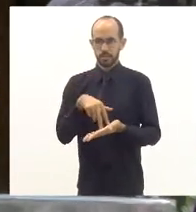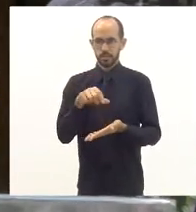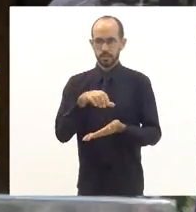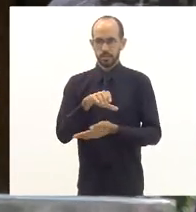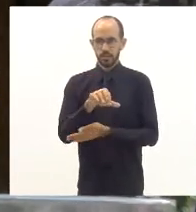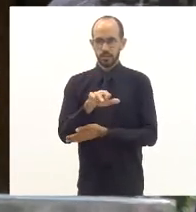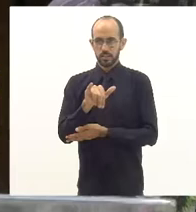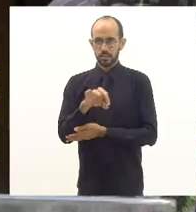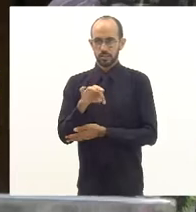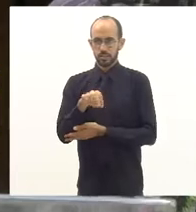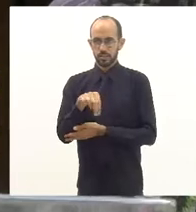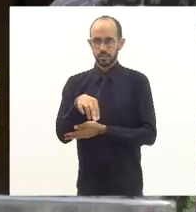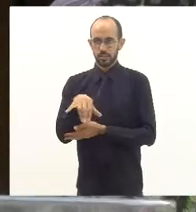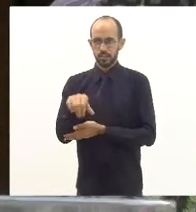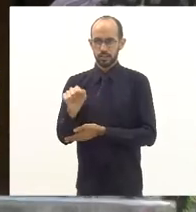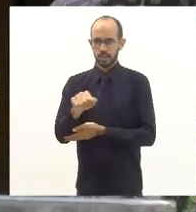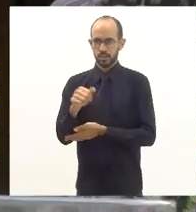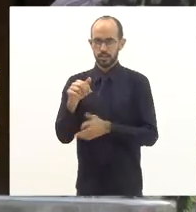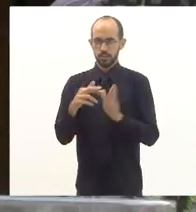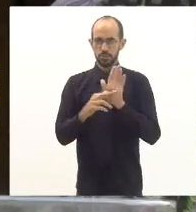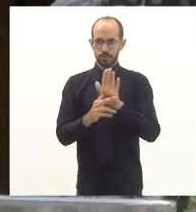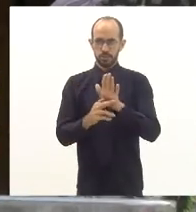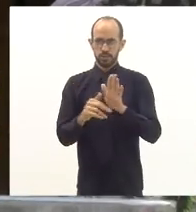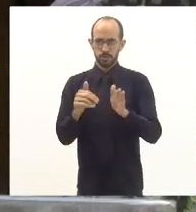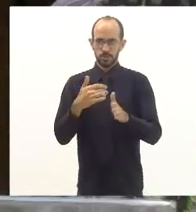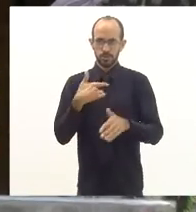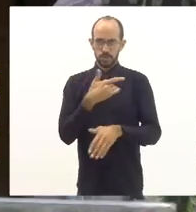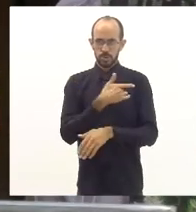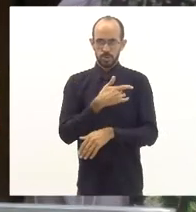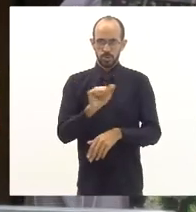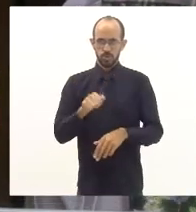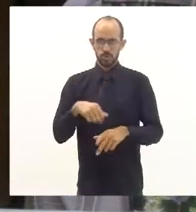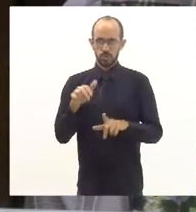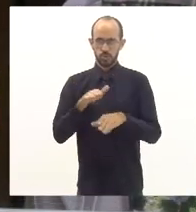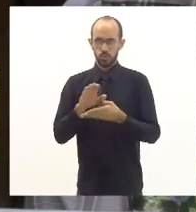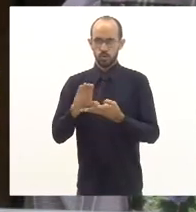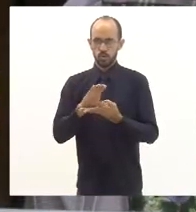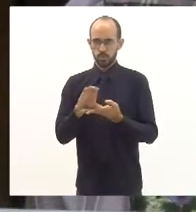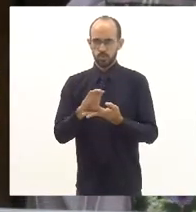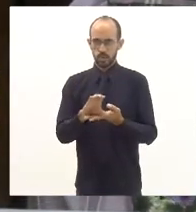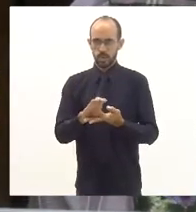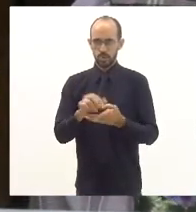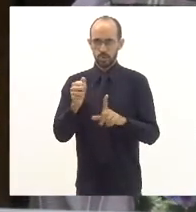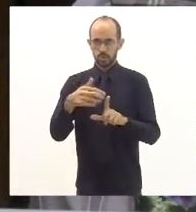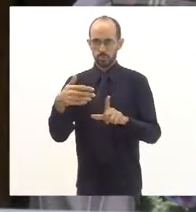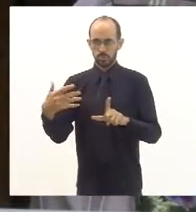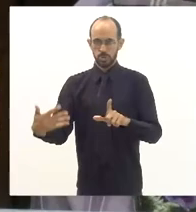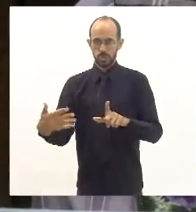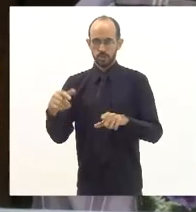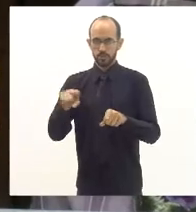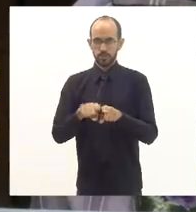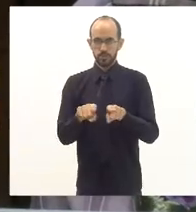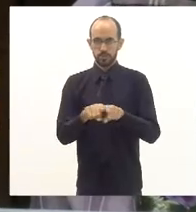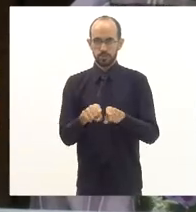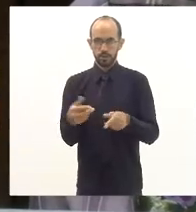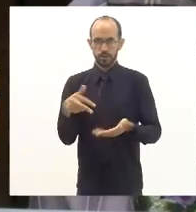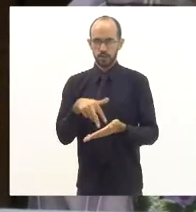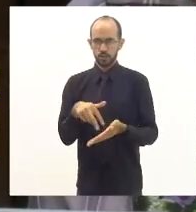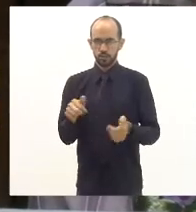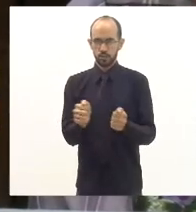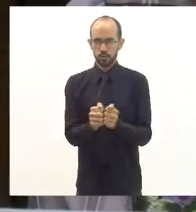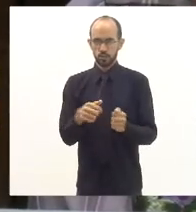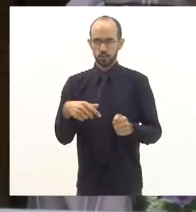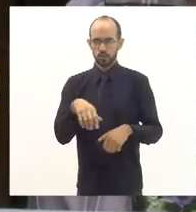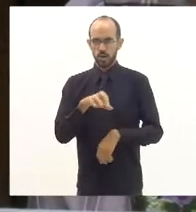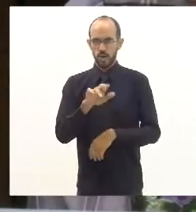Cristina Marques, representante da Secretaria de Saúde no Conselho dos Direitos LGBT, está aqui conosco. Também está aqui conosco Rafael